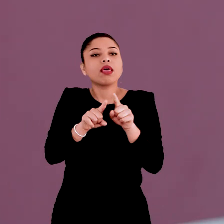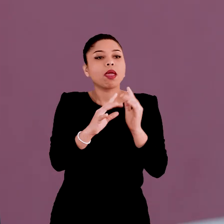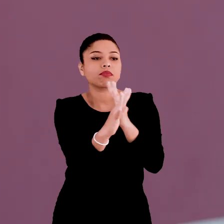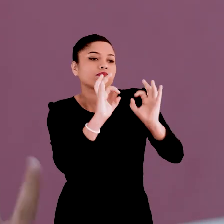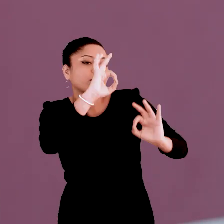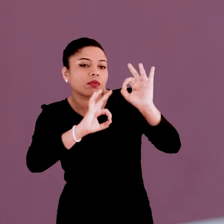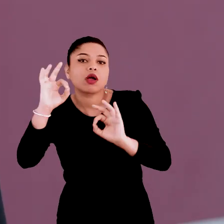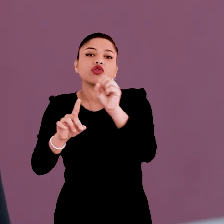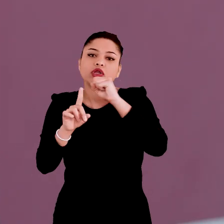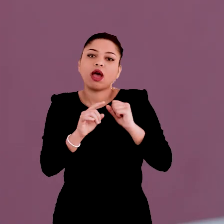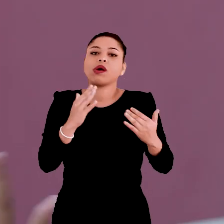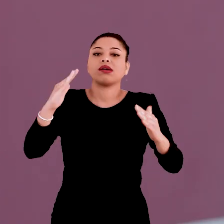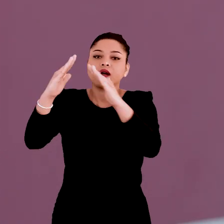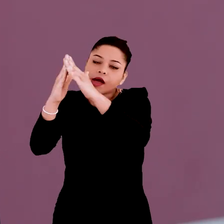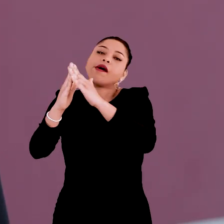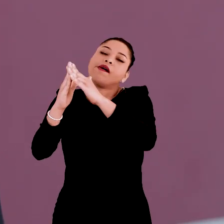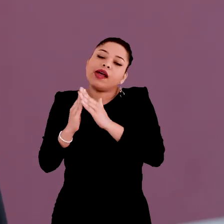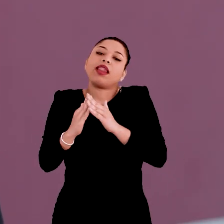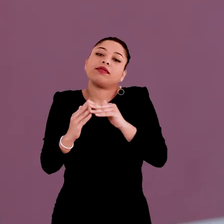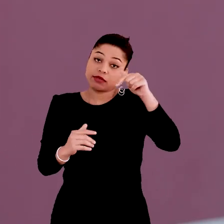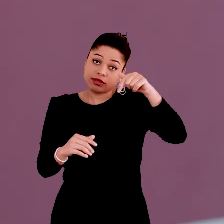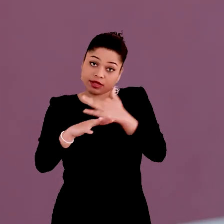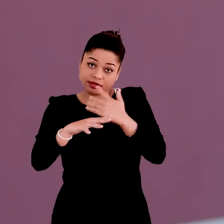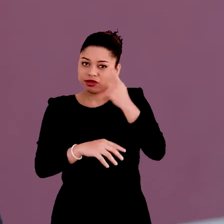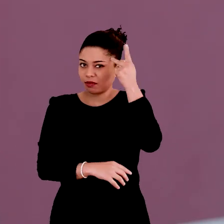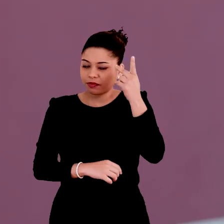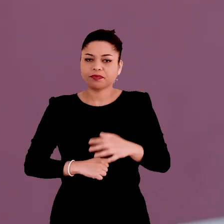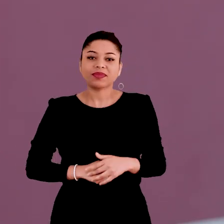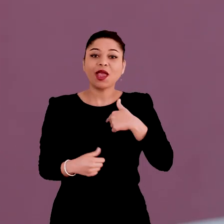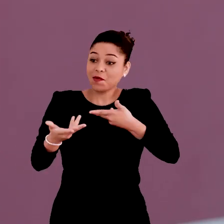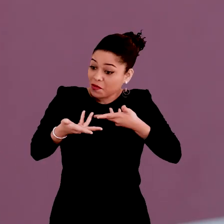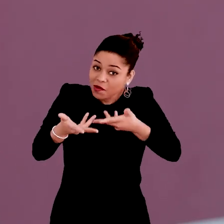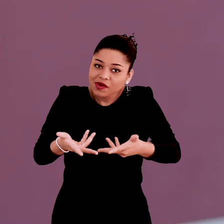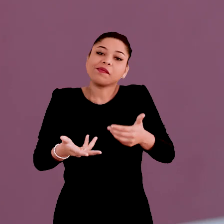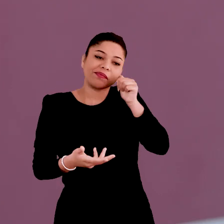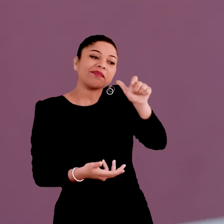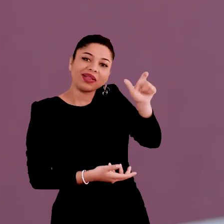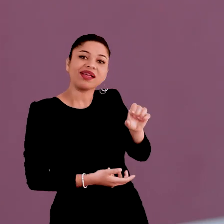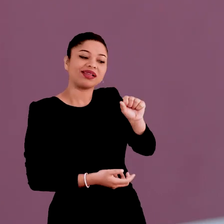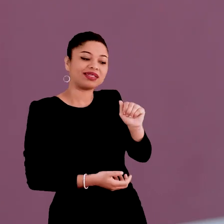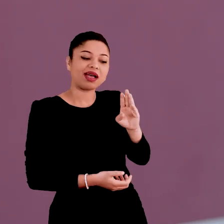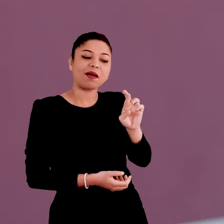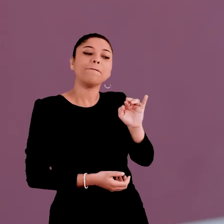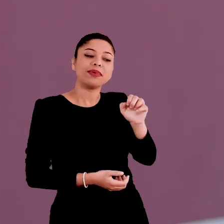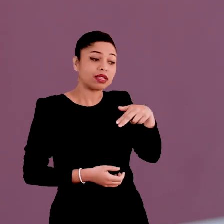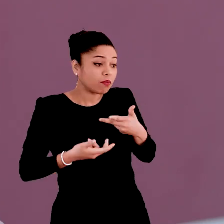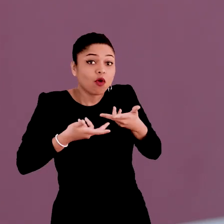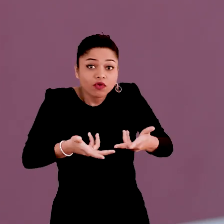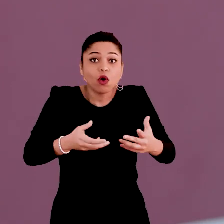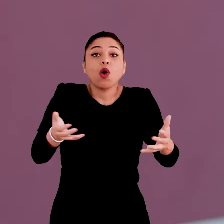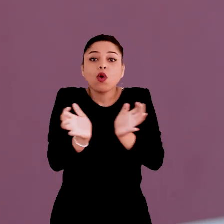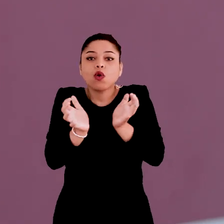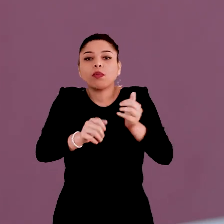do ano passado, eu recebi um convite lindíssimo da querida Sabrina Fontinelli para estar compondo a equipe de jurados da 9ª premiação Tomiotaki